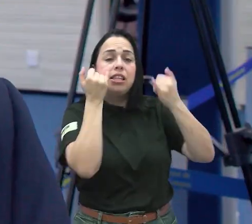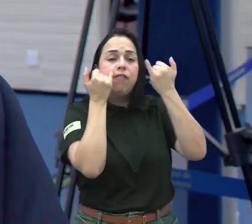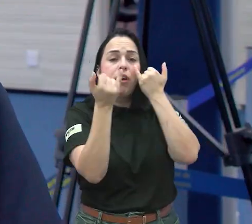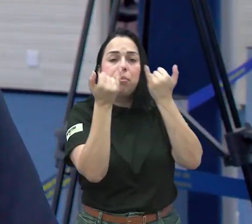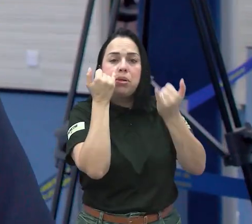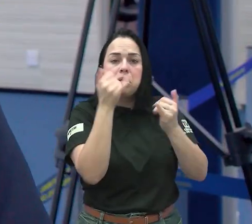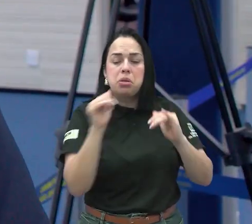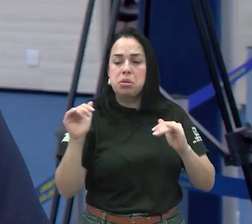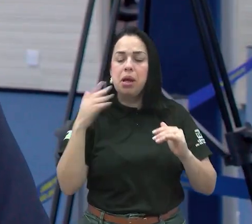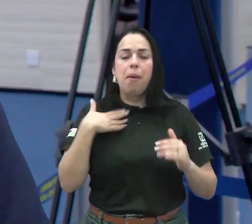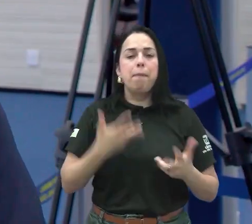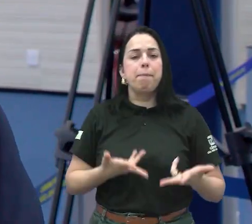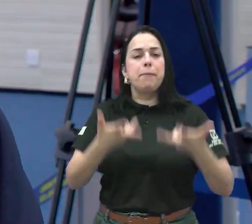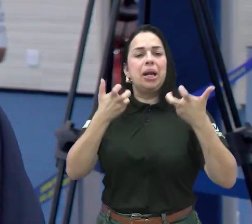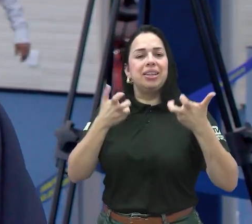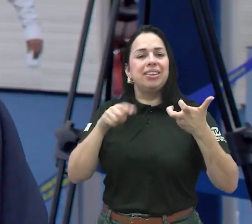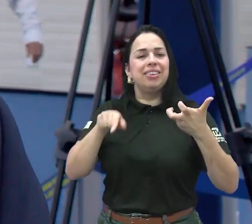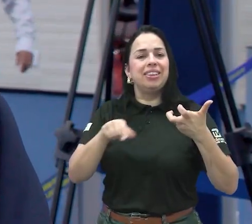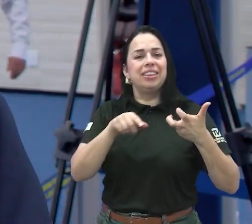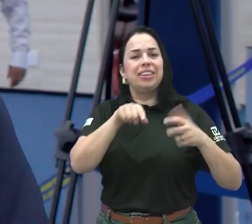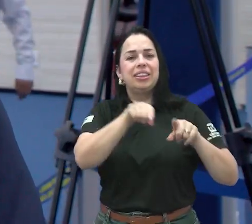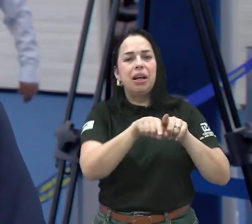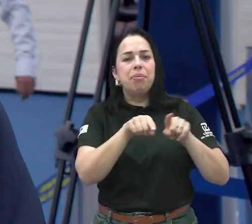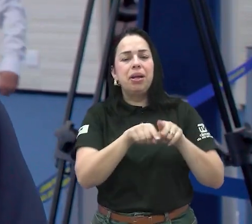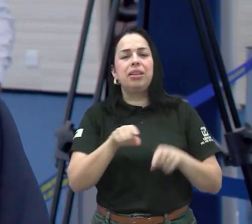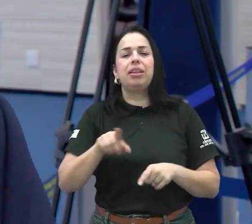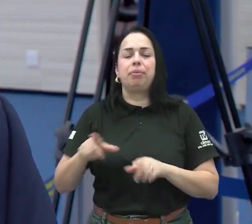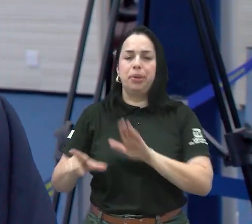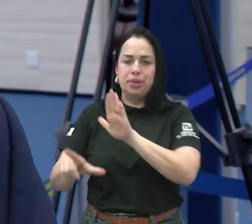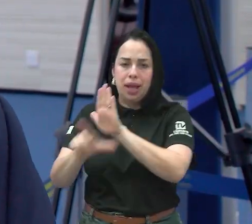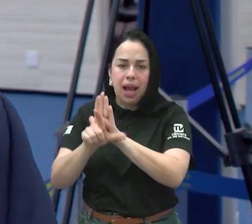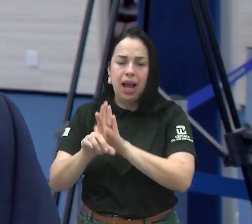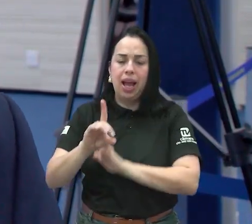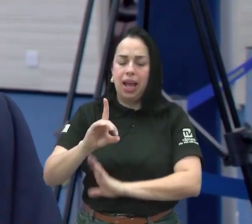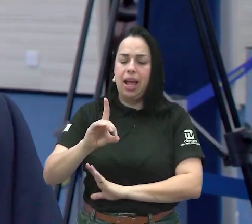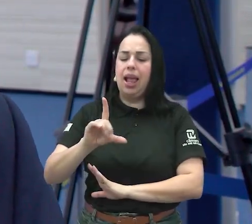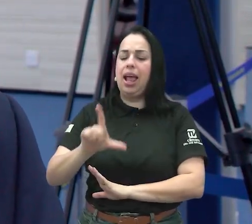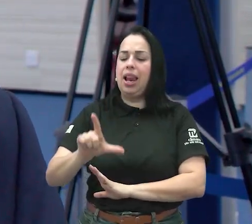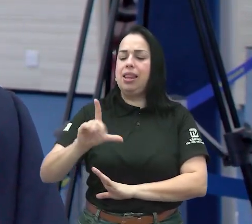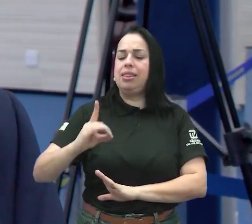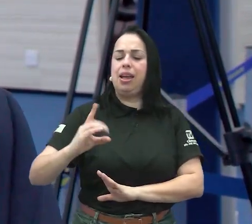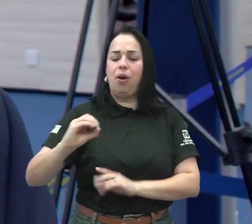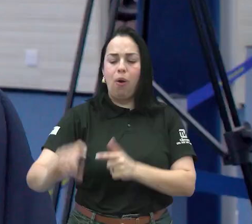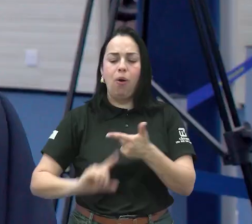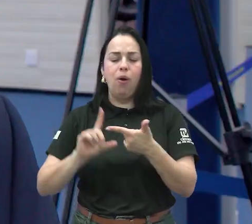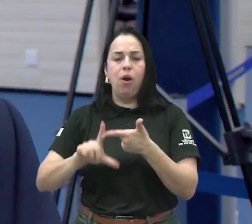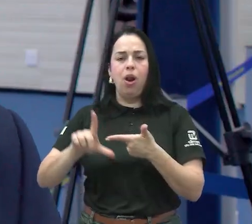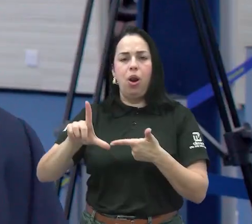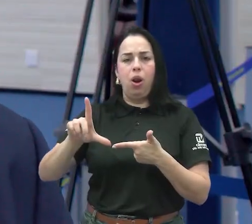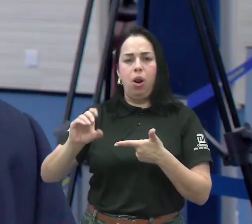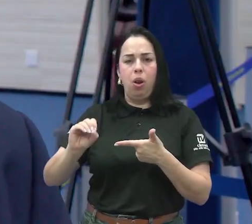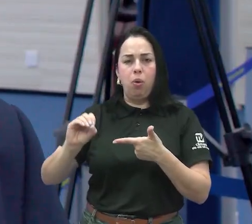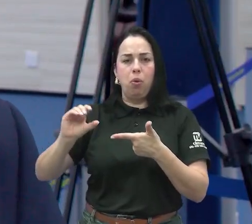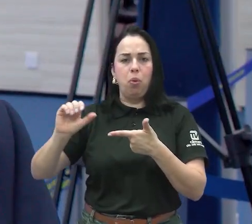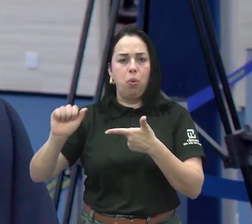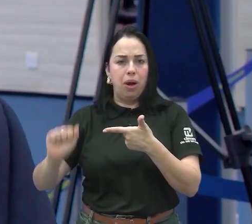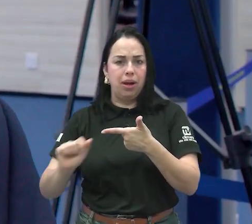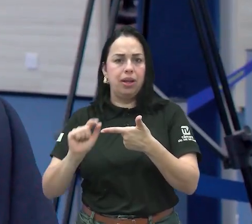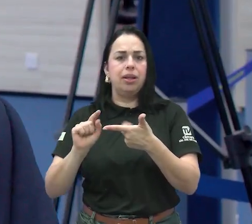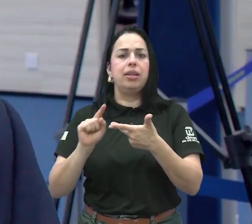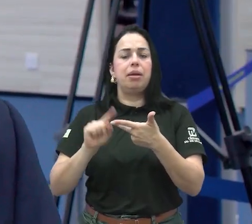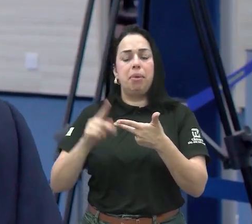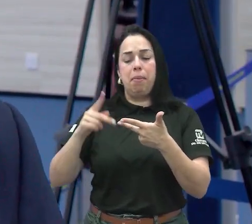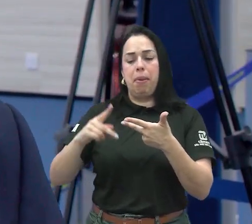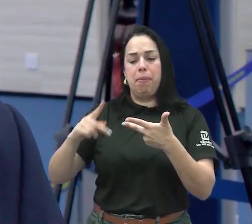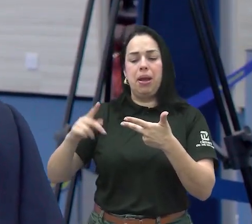depois repercutam essa boa conduta financeira. Por isso que tem a LDO, a LOA, né? Nós acompanhamos